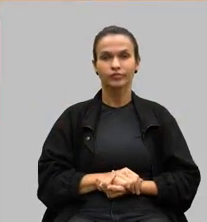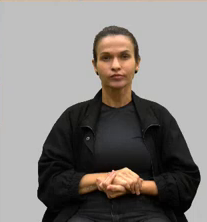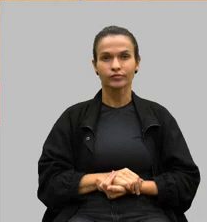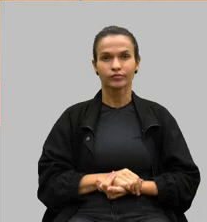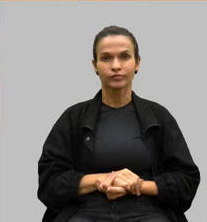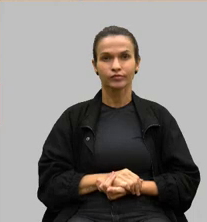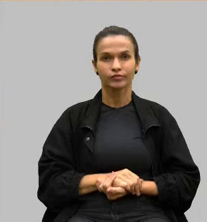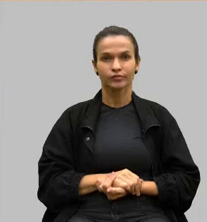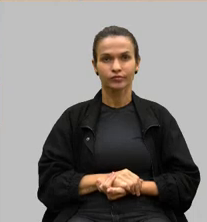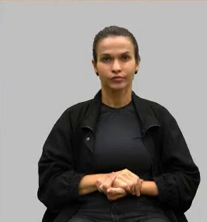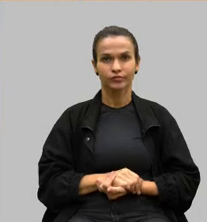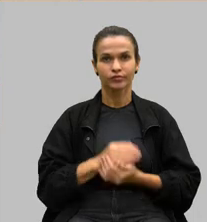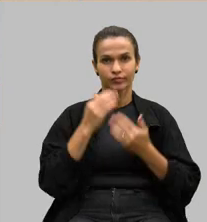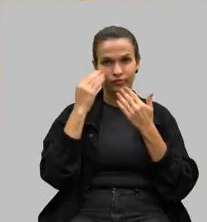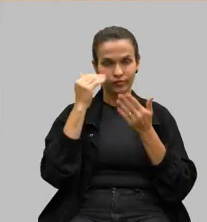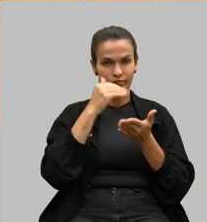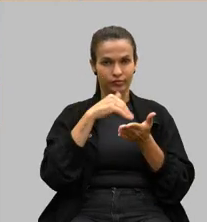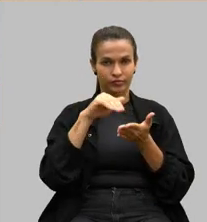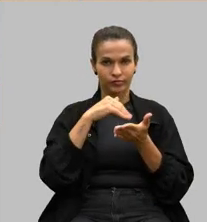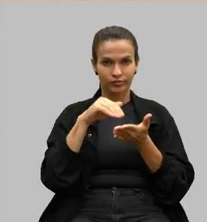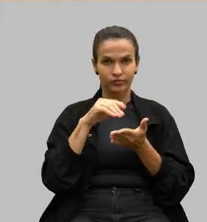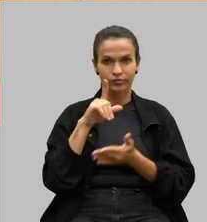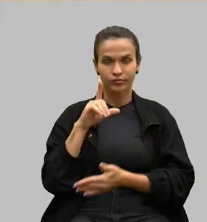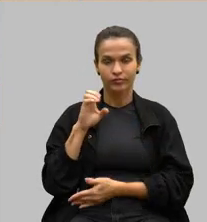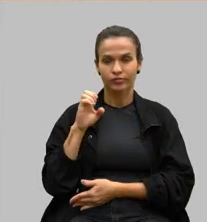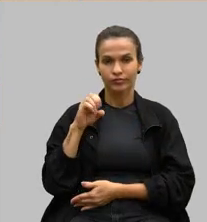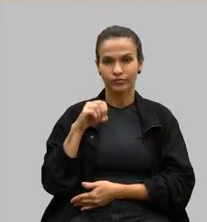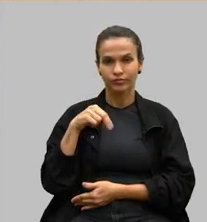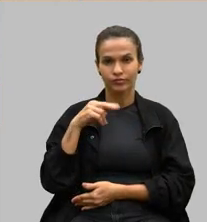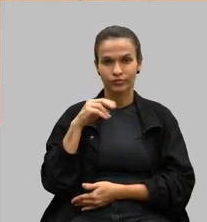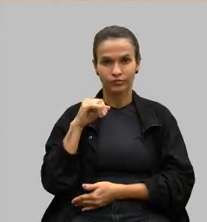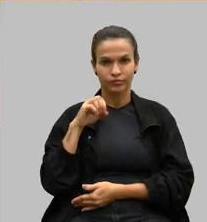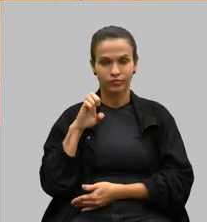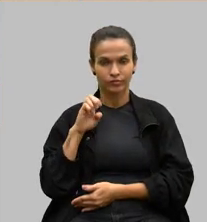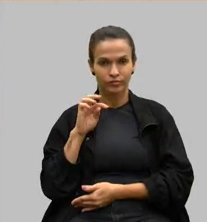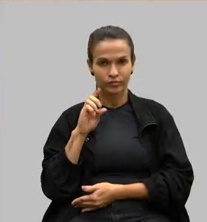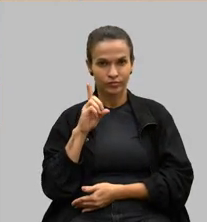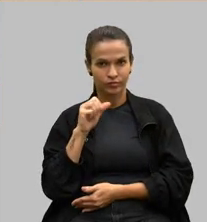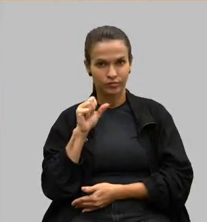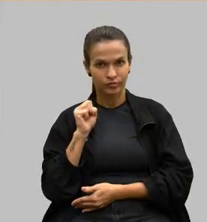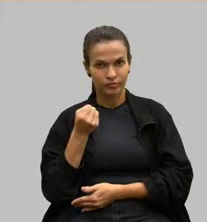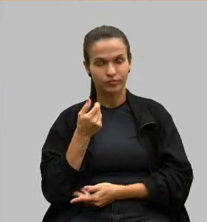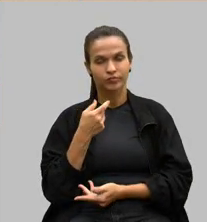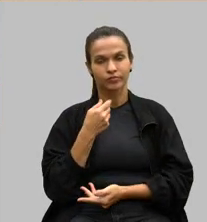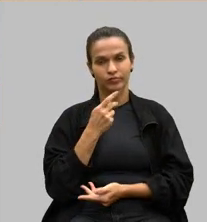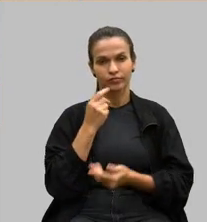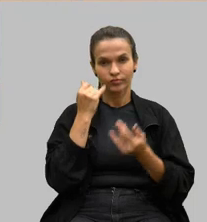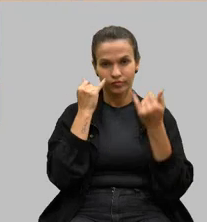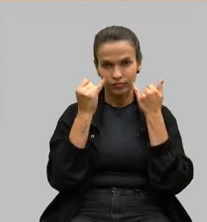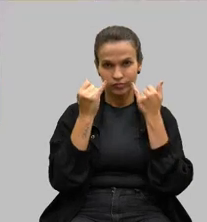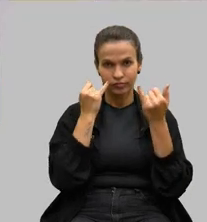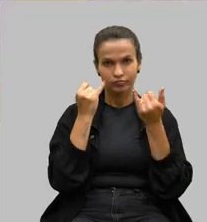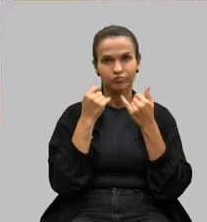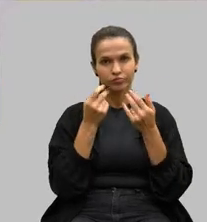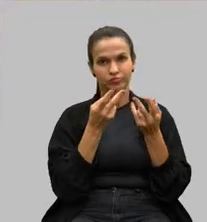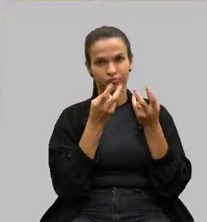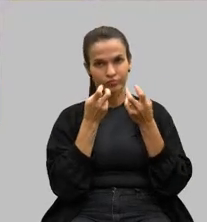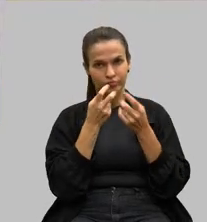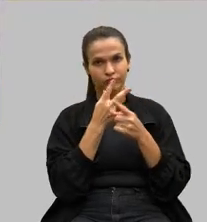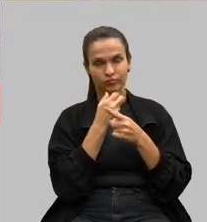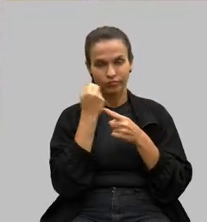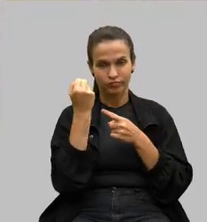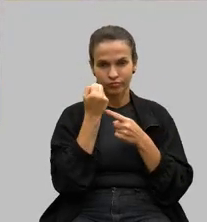Obrigado secretário Leônidas pelas suas informações que dá para ver que são muito valiosas